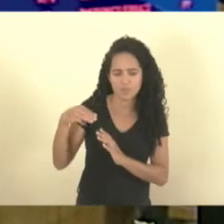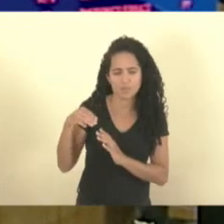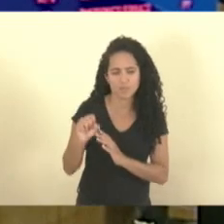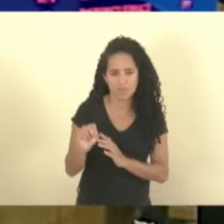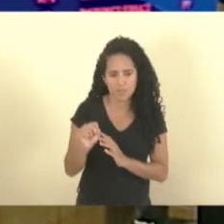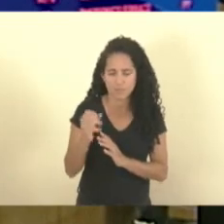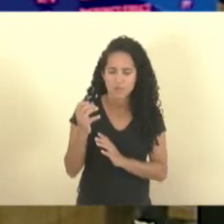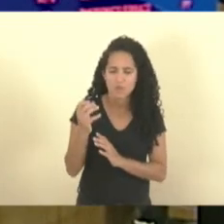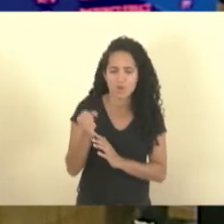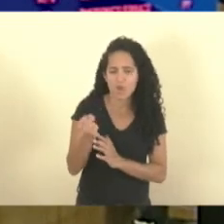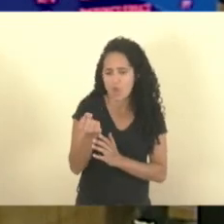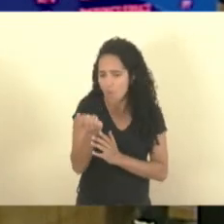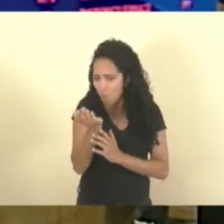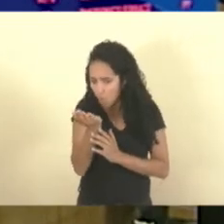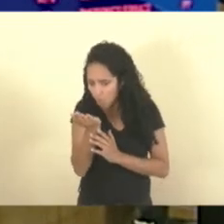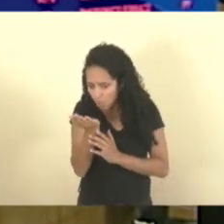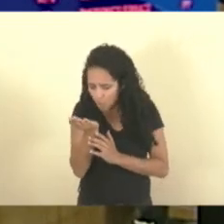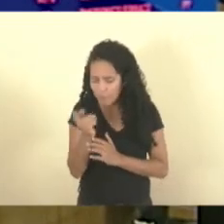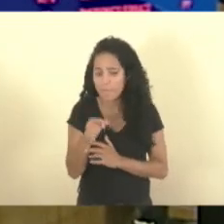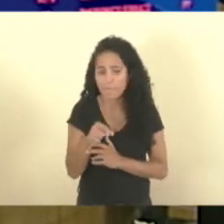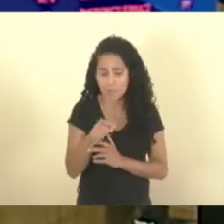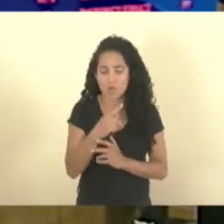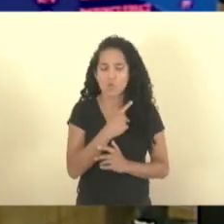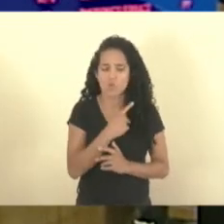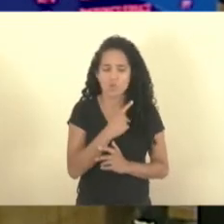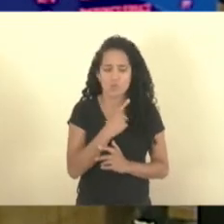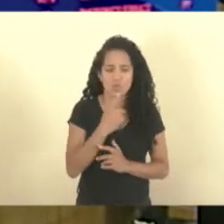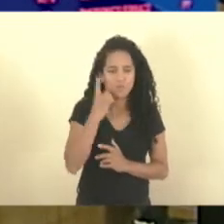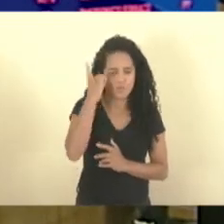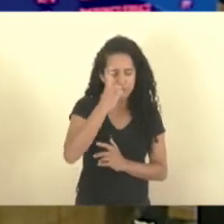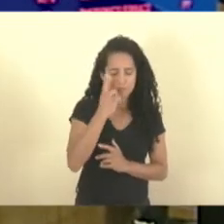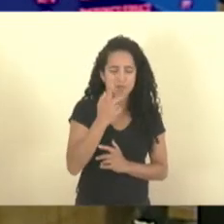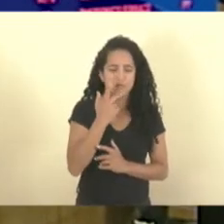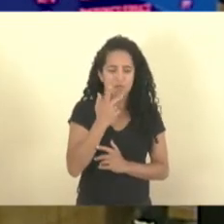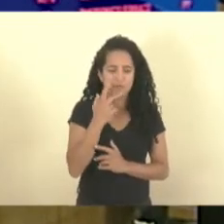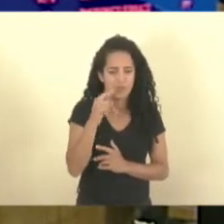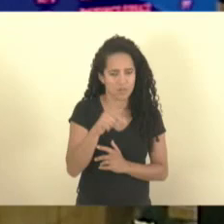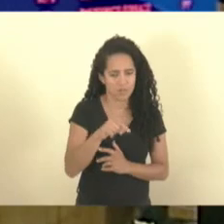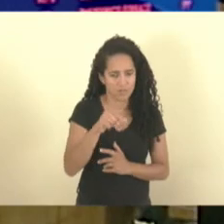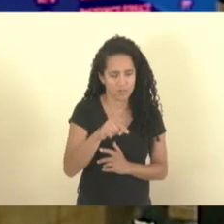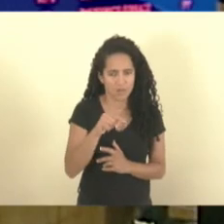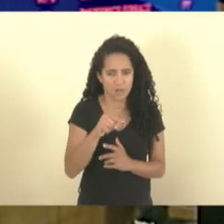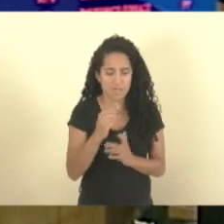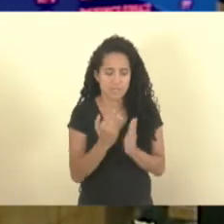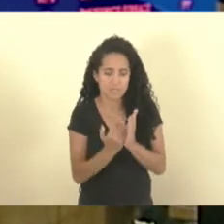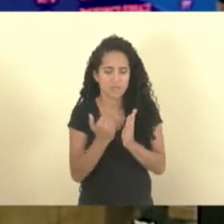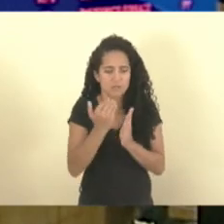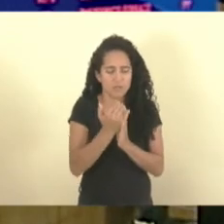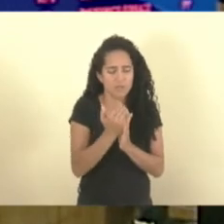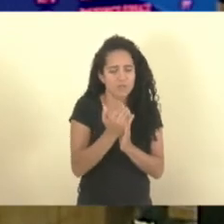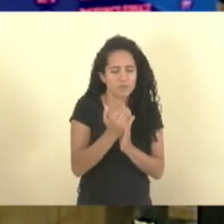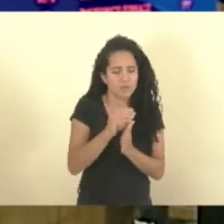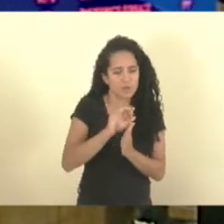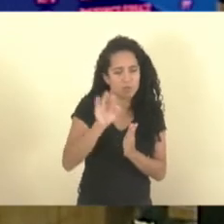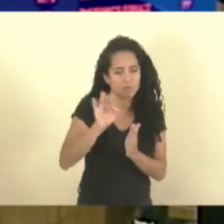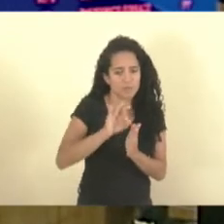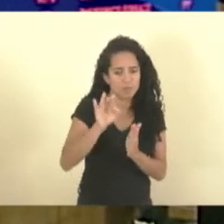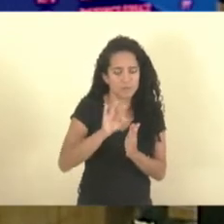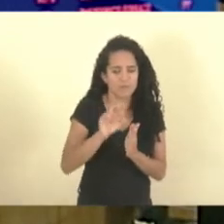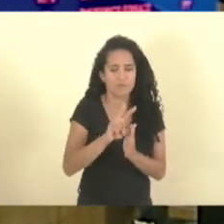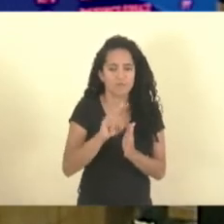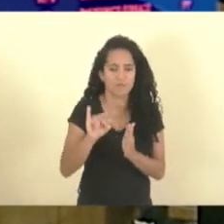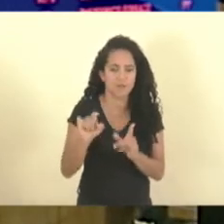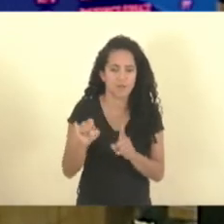em pó e, de acordo com os deputados do governo que defenderam esse aumento, isso aumenta